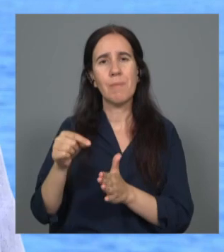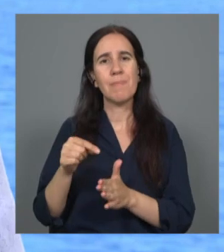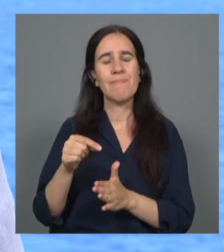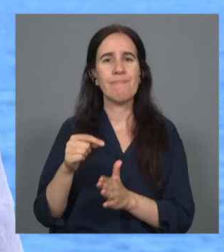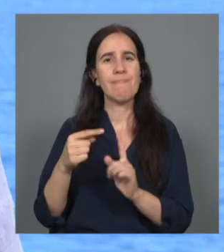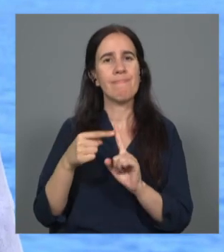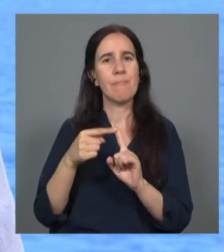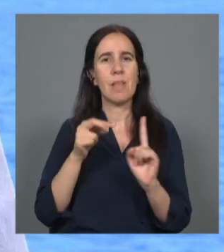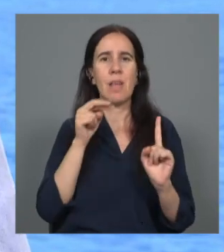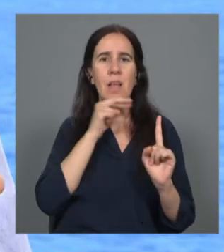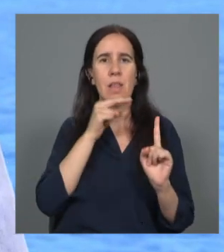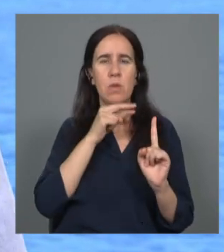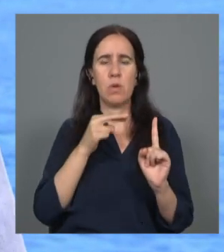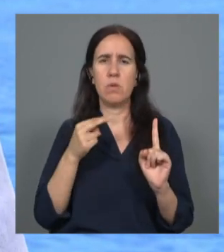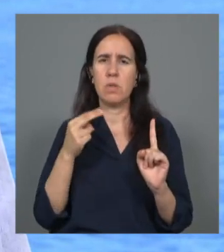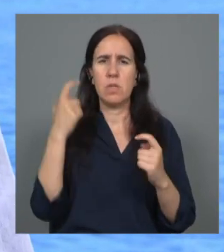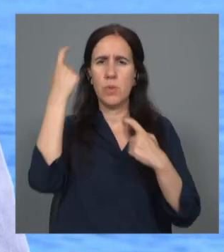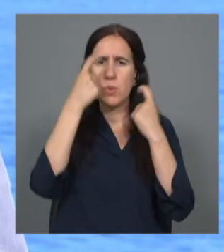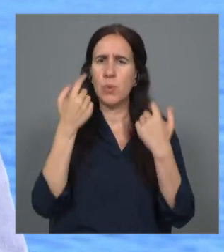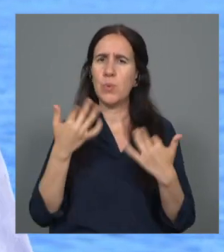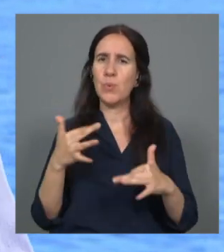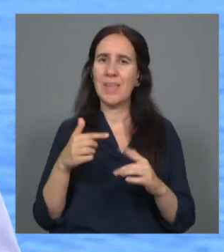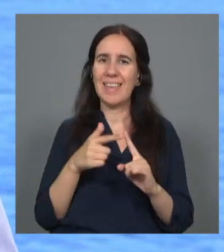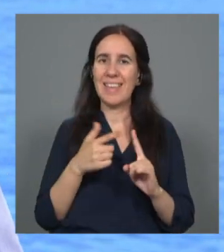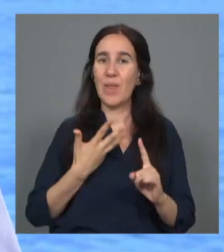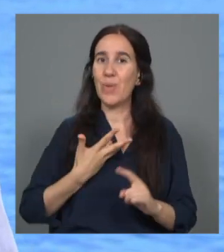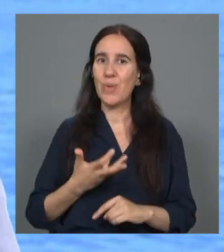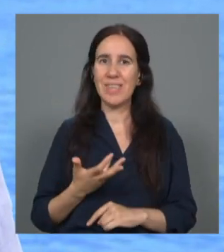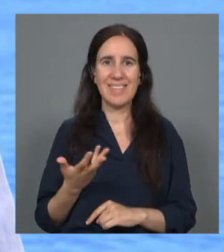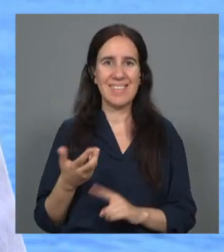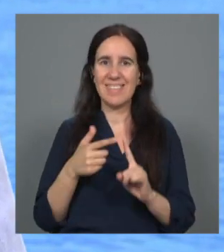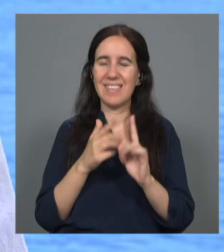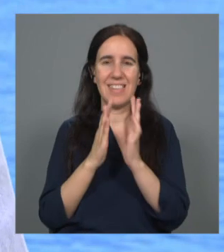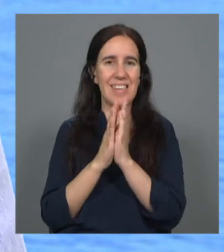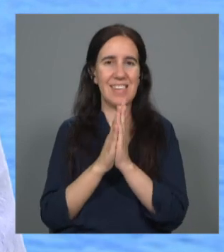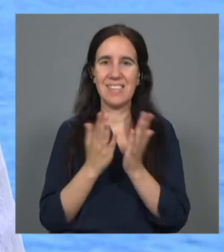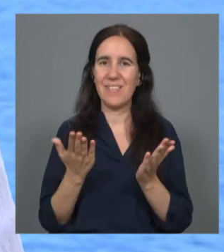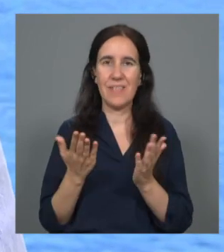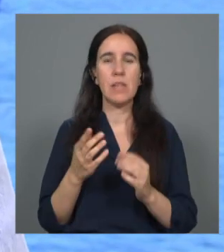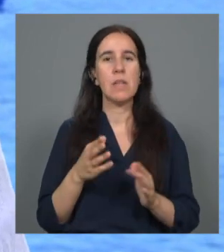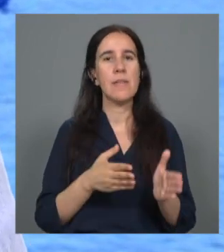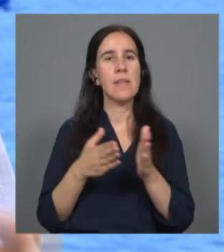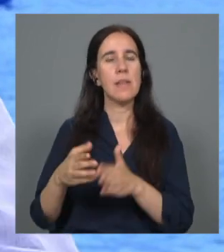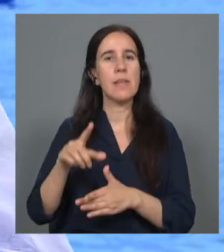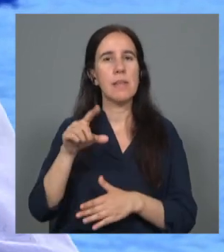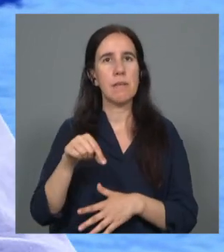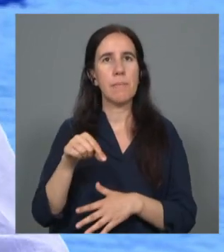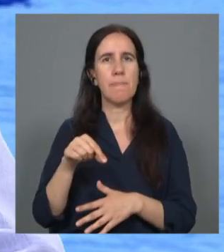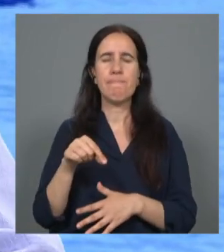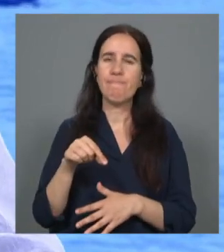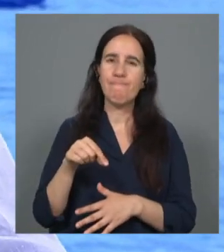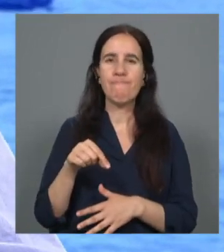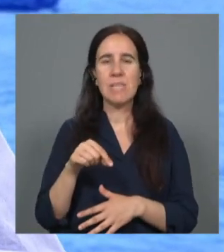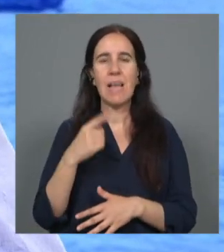que é de uma profundidade extraordinária, tanto que ele é doutor da Igreja, mas também esta componente talvez